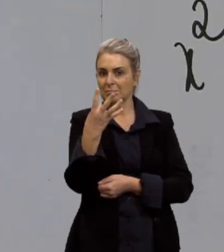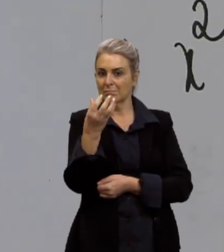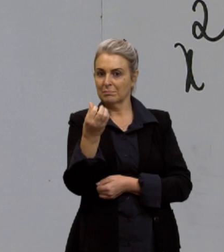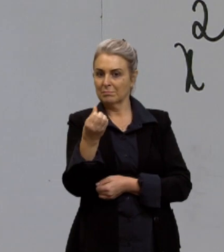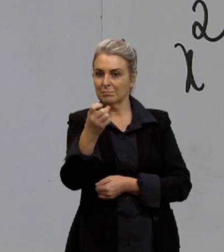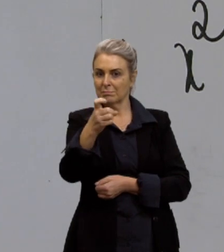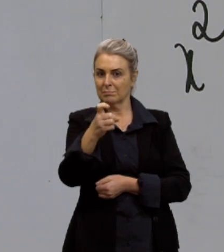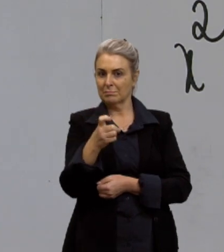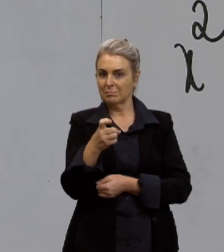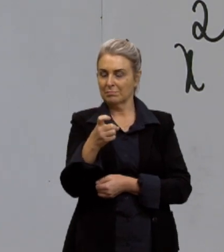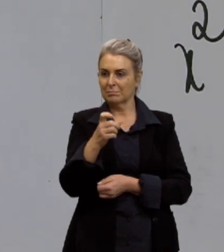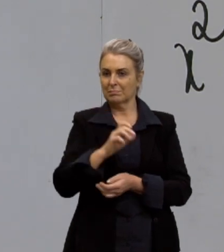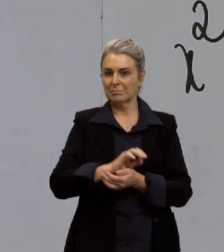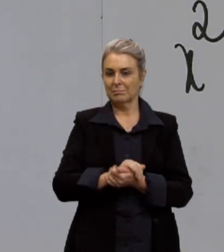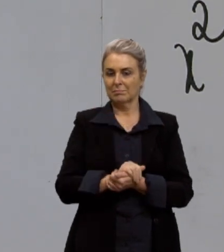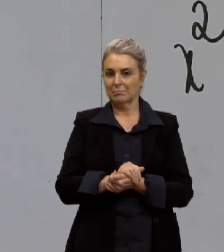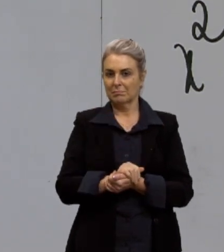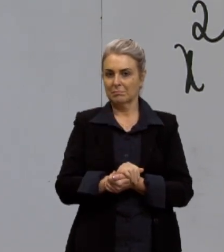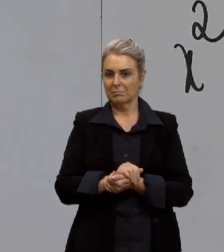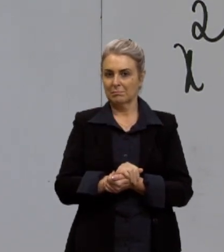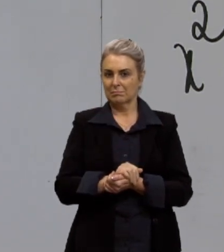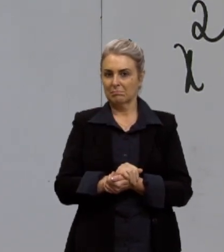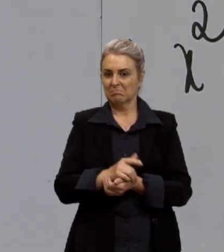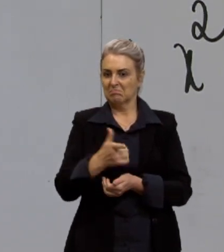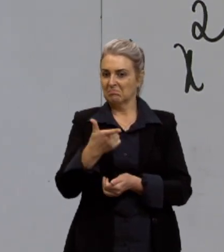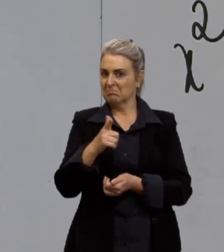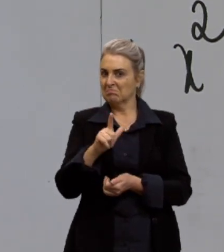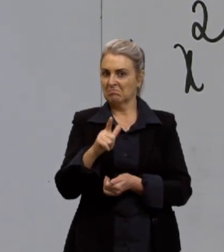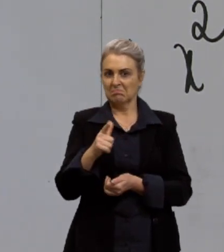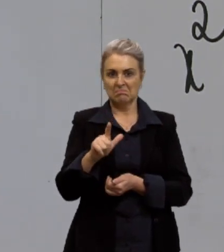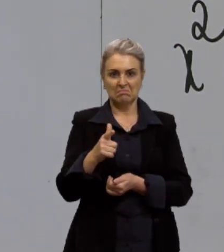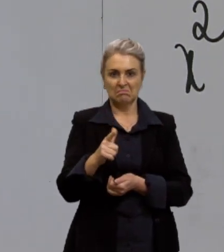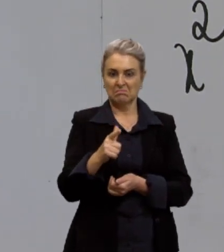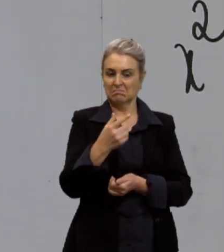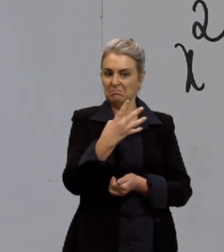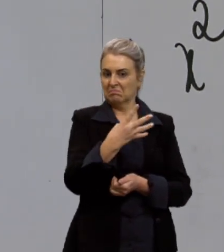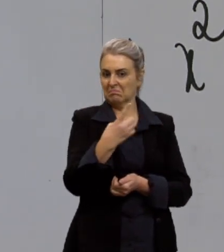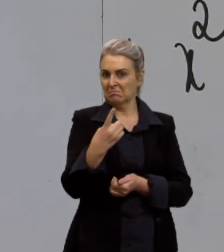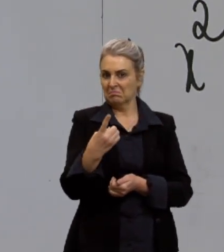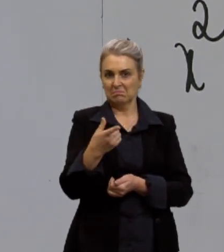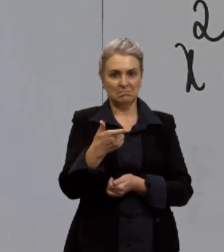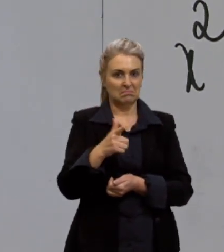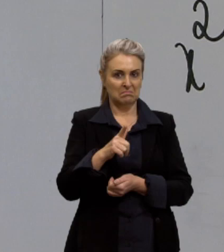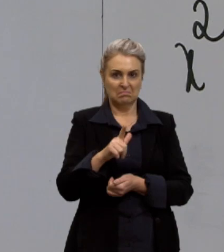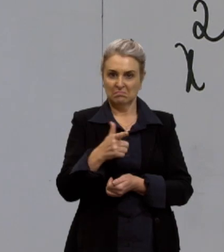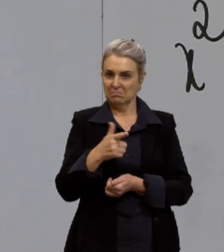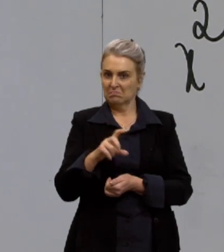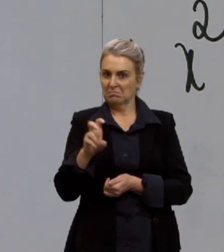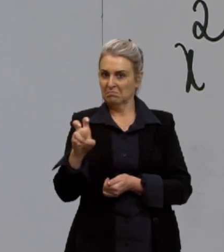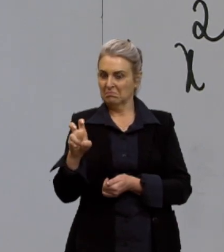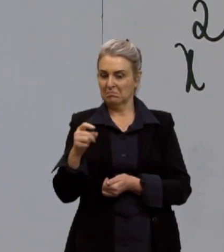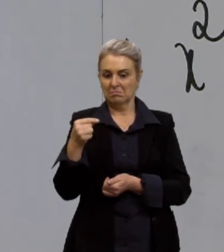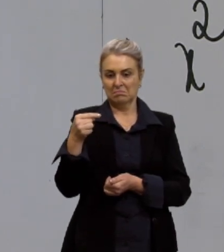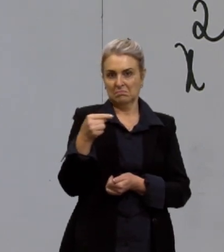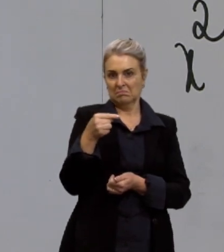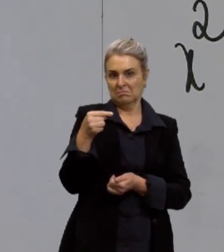46x. Devo 41 e devo 5.